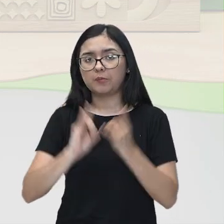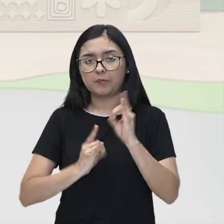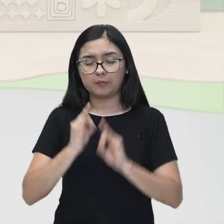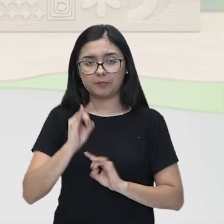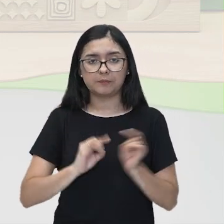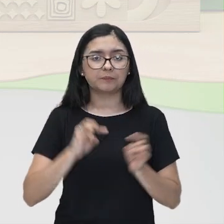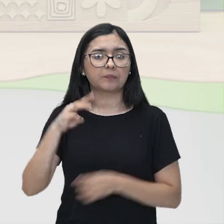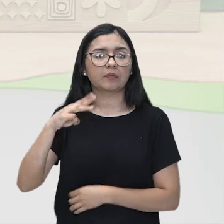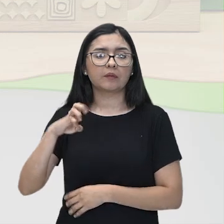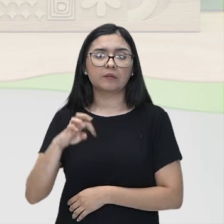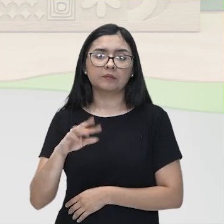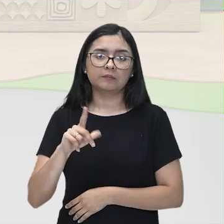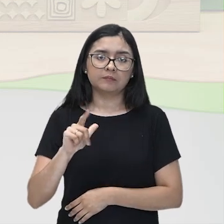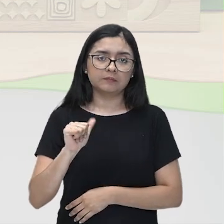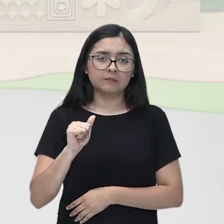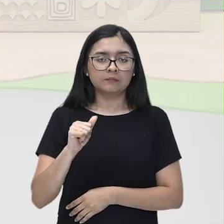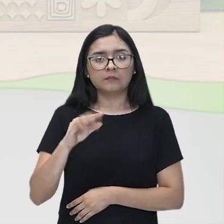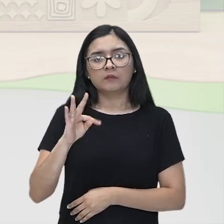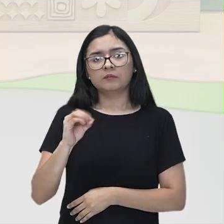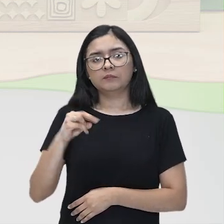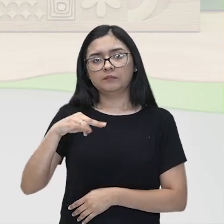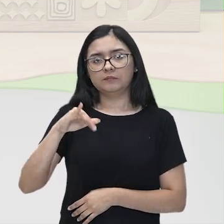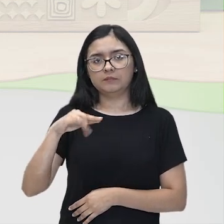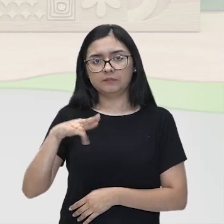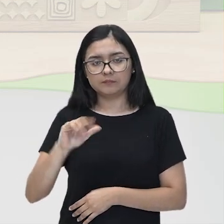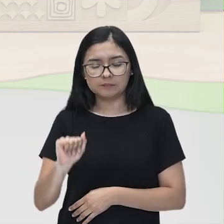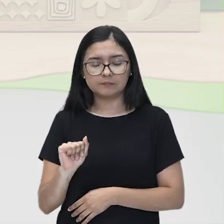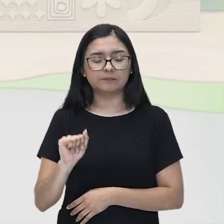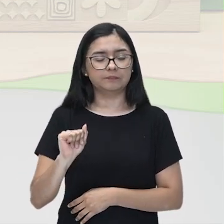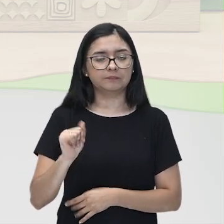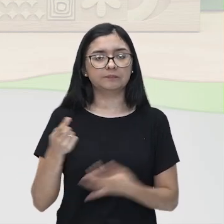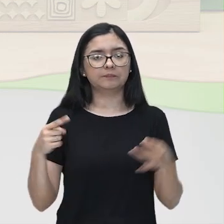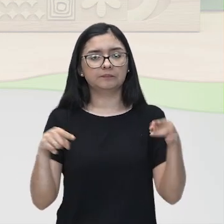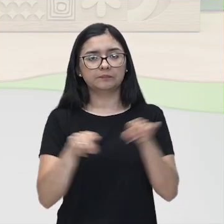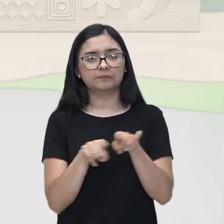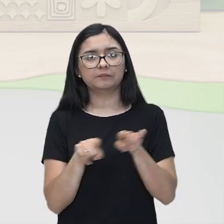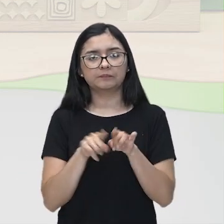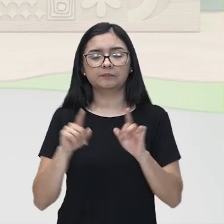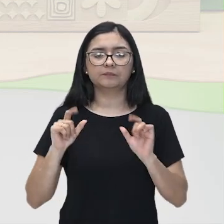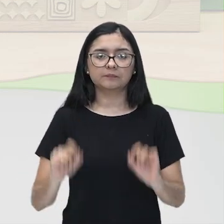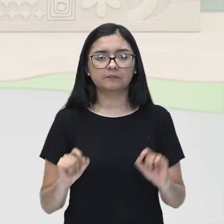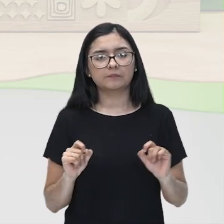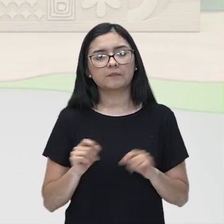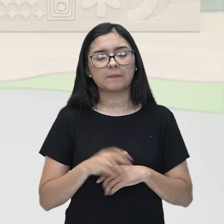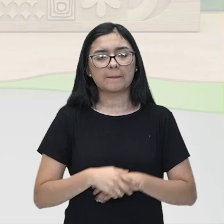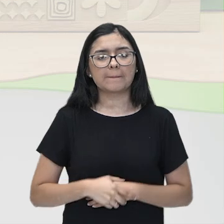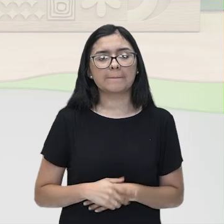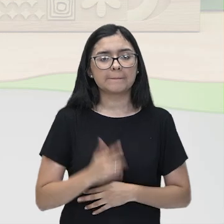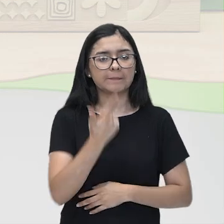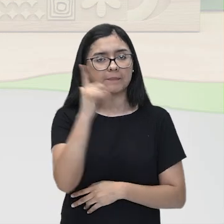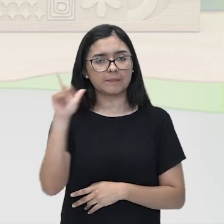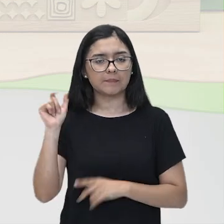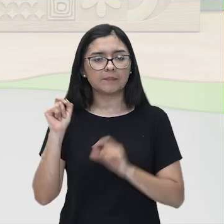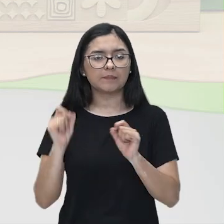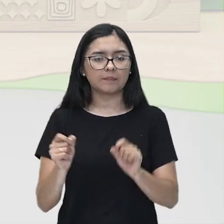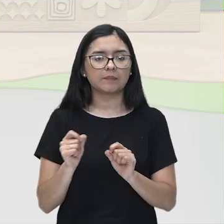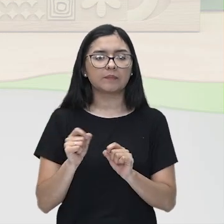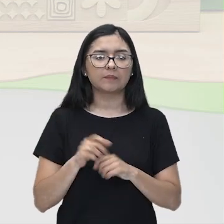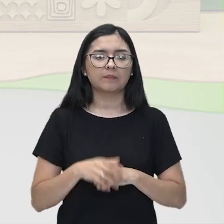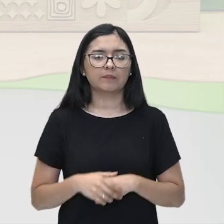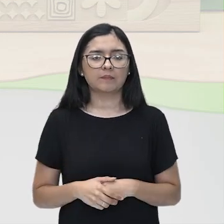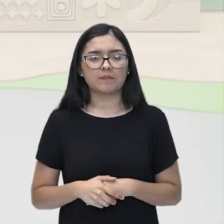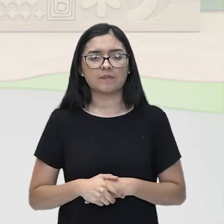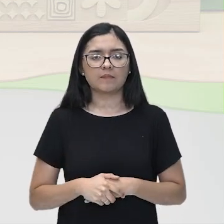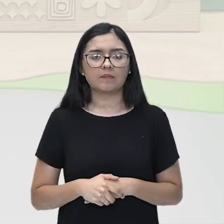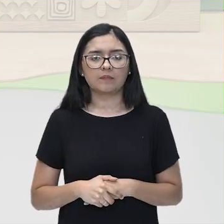é a melatonina, certo? E além disso também, um outro fator biológico,